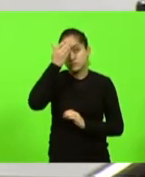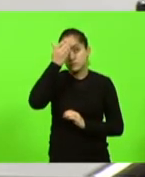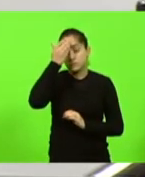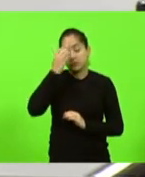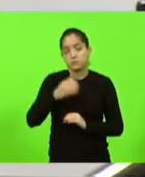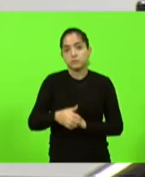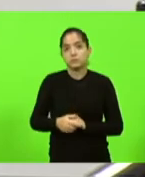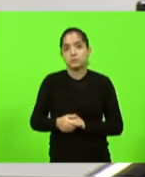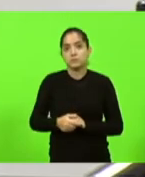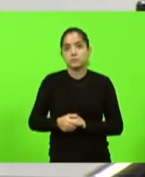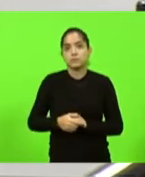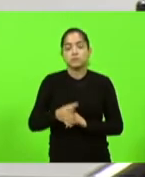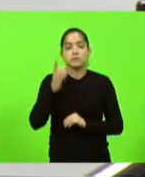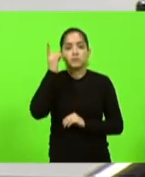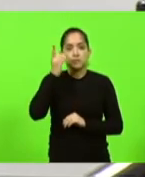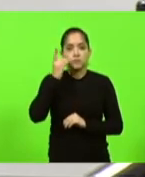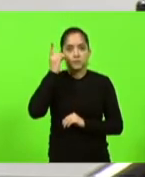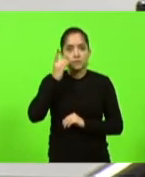Deputado Milton Alves,